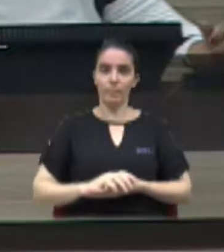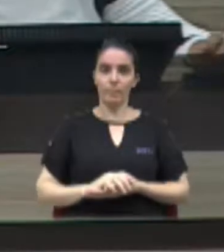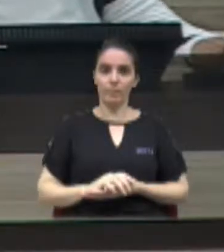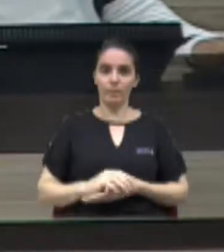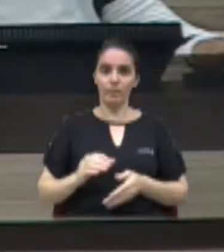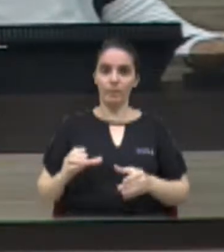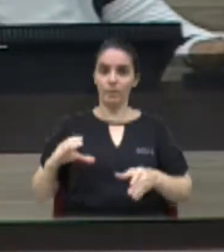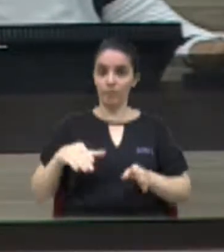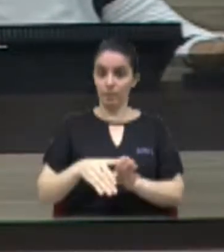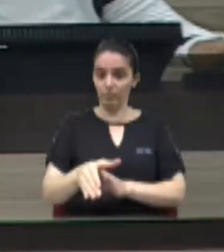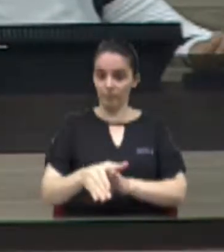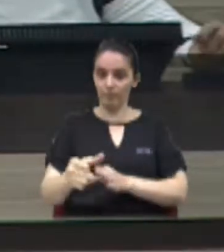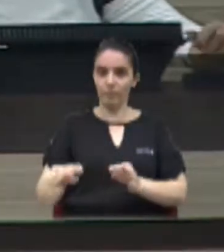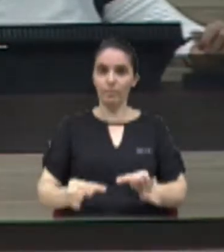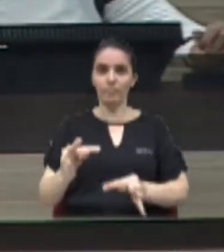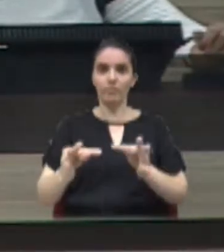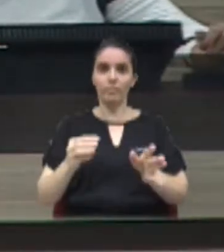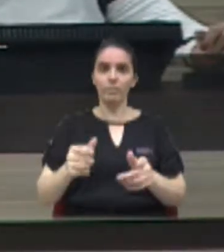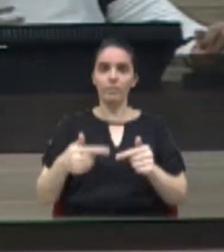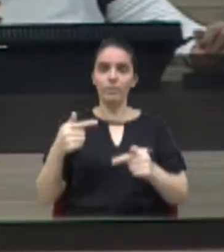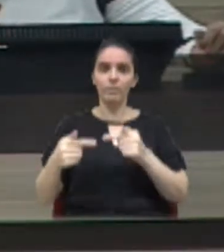Tutelar, ele está em discussão.